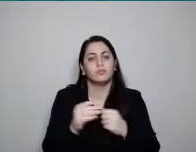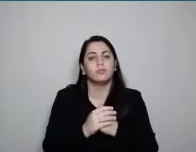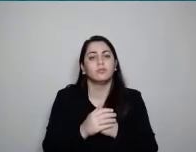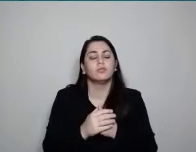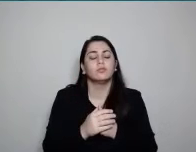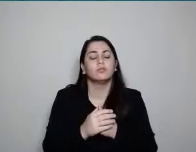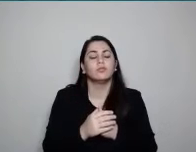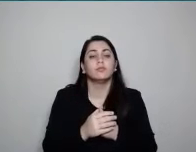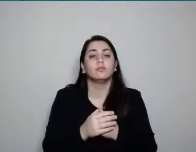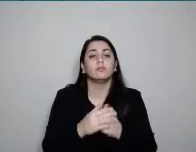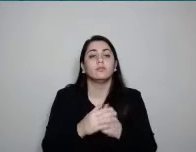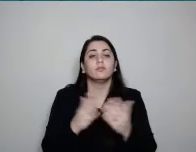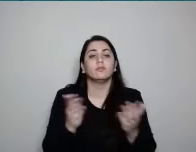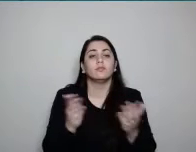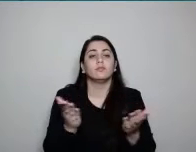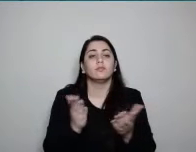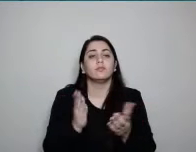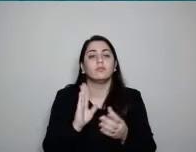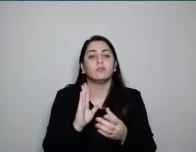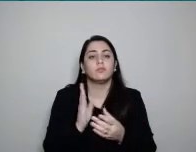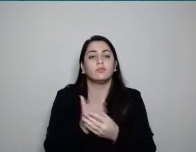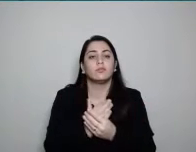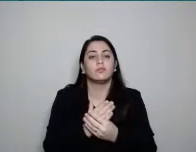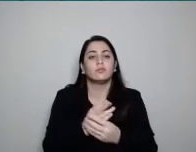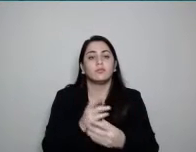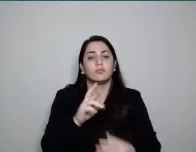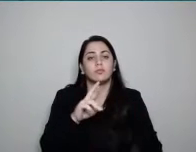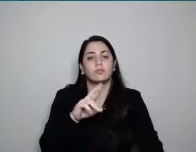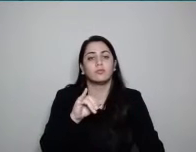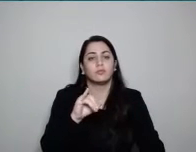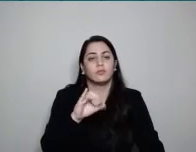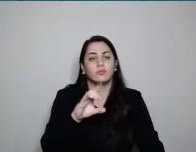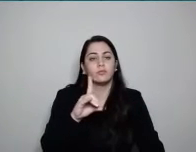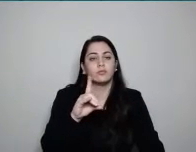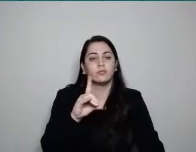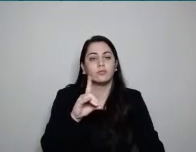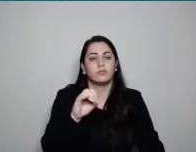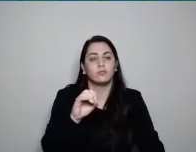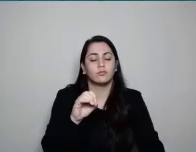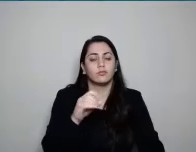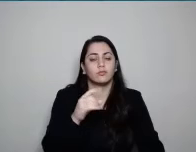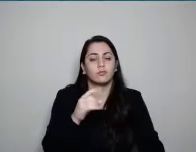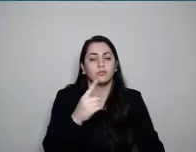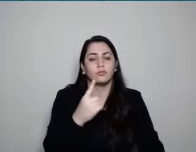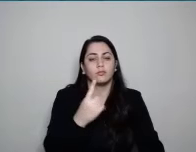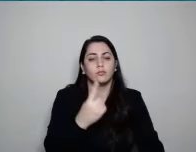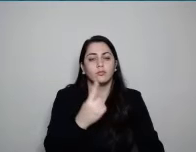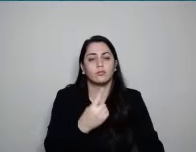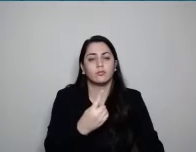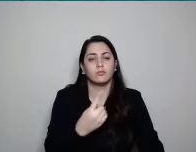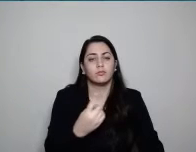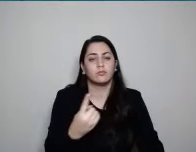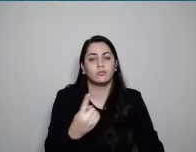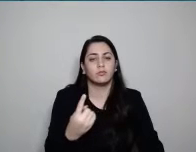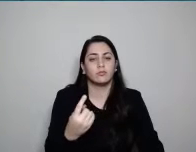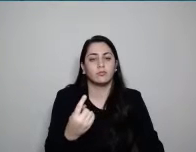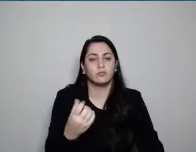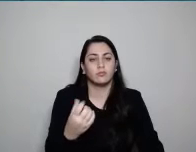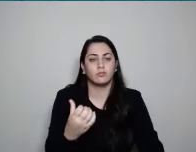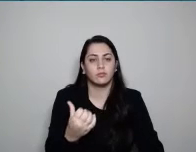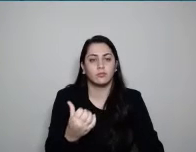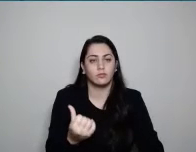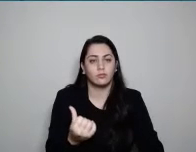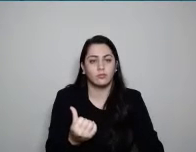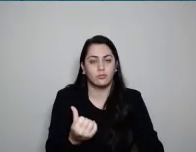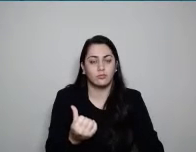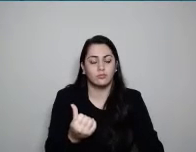Ricardo Tinoco. O 116, embargo de declaração em agrado de instrumento, no caso de sustentação oral. Na sequência, o 117, apelação